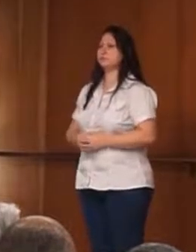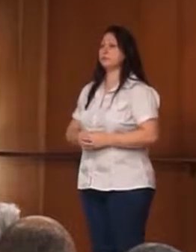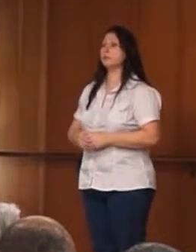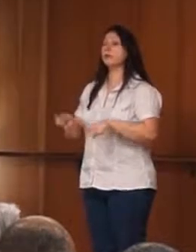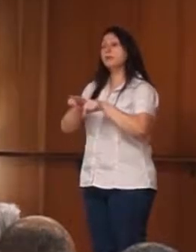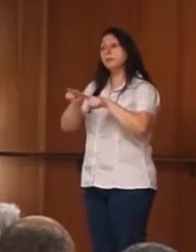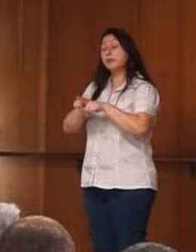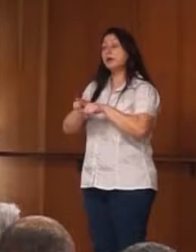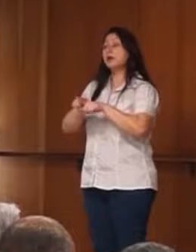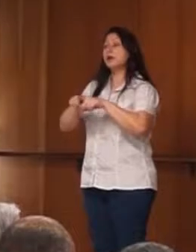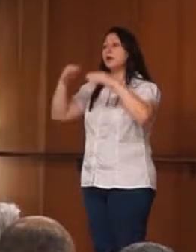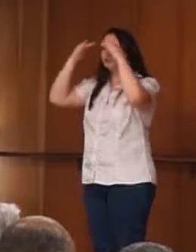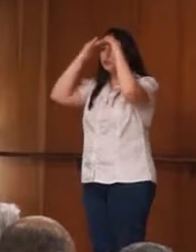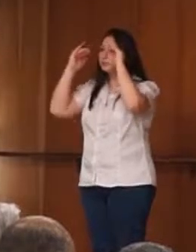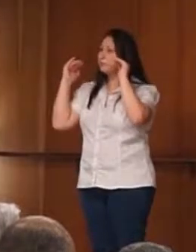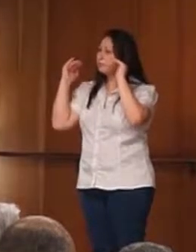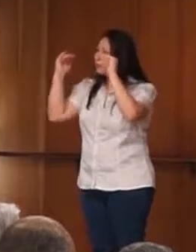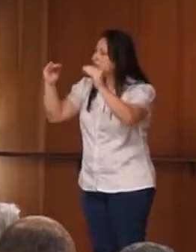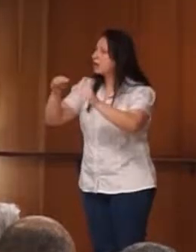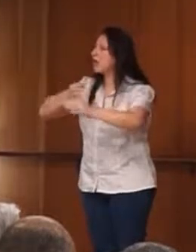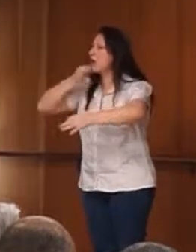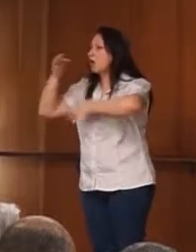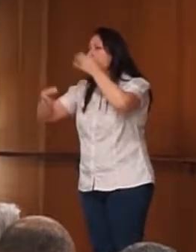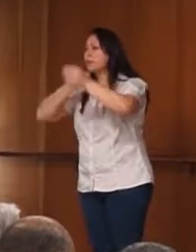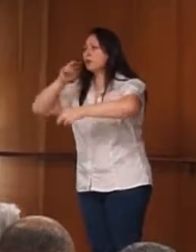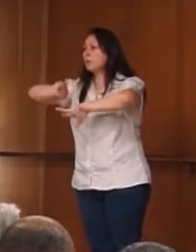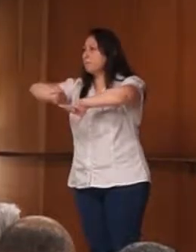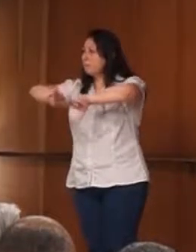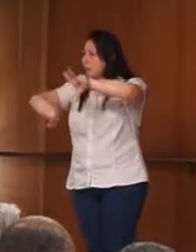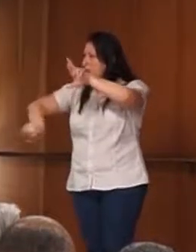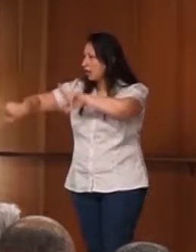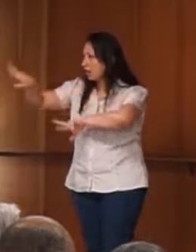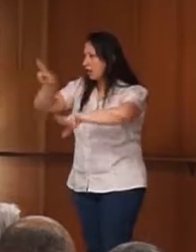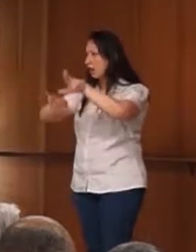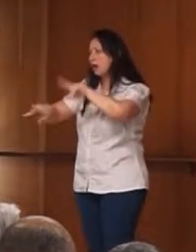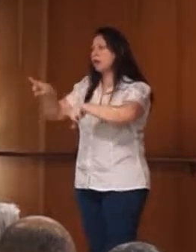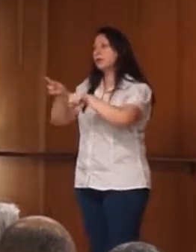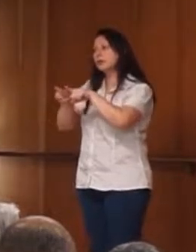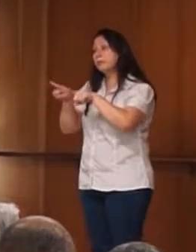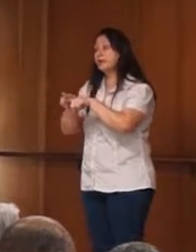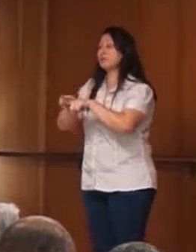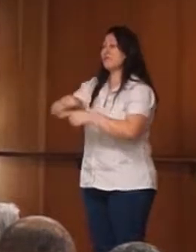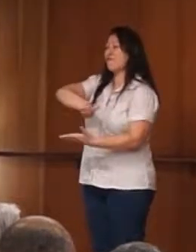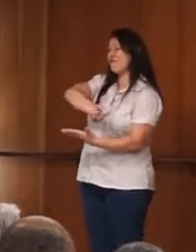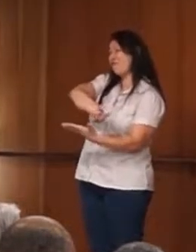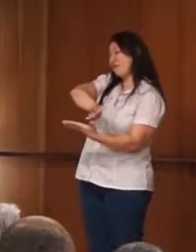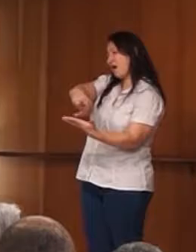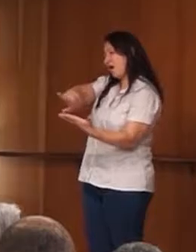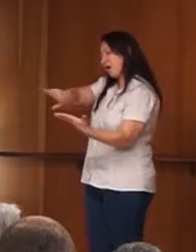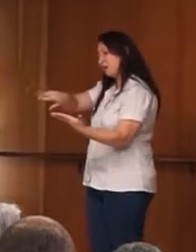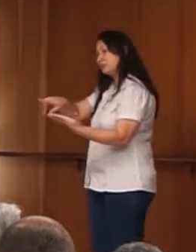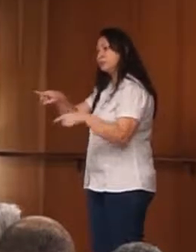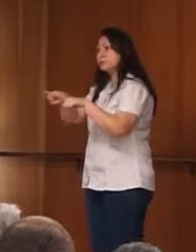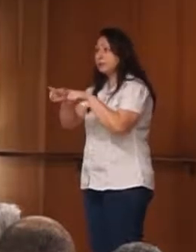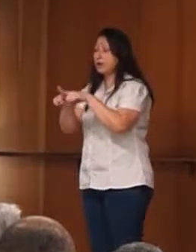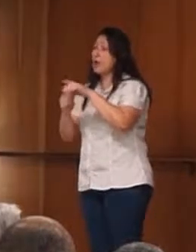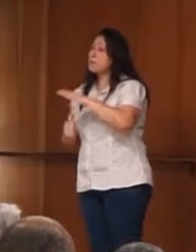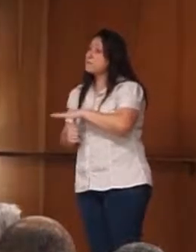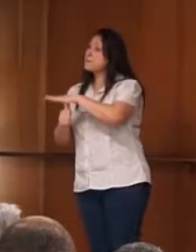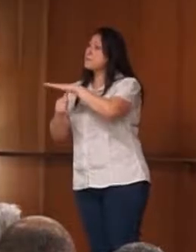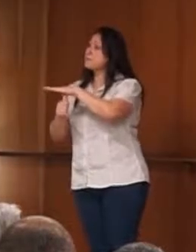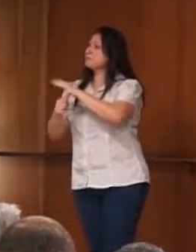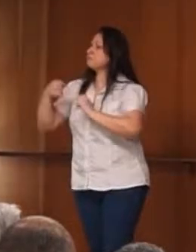diferentes opiniões, à diversidade, à pluralidade é uma obrigação de um gestor no ambiente